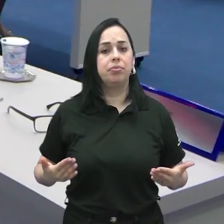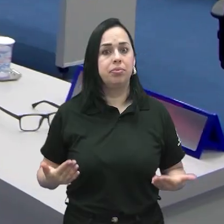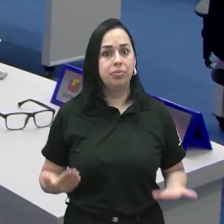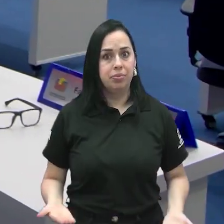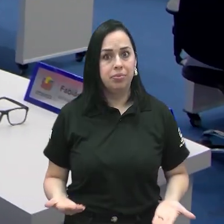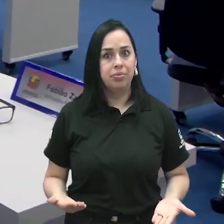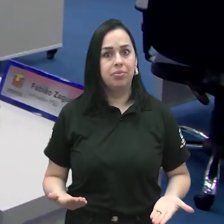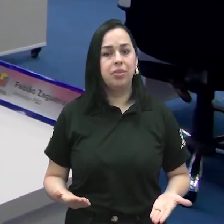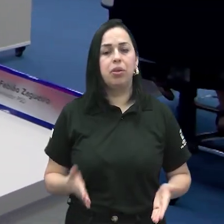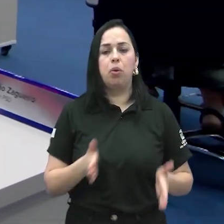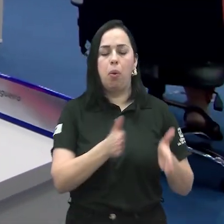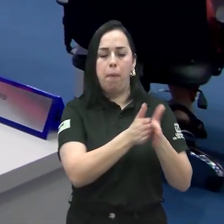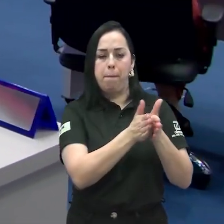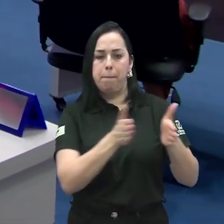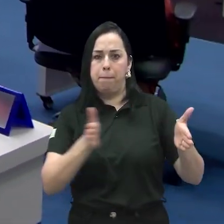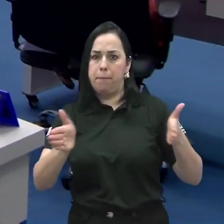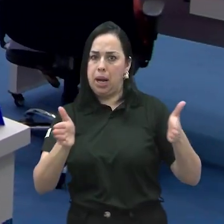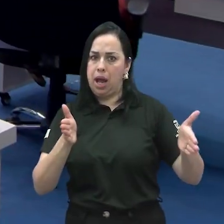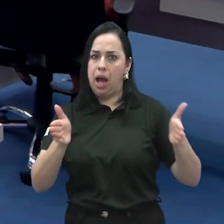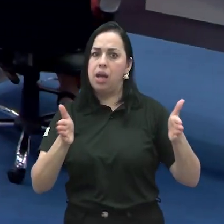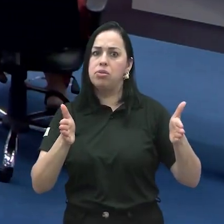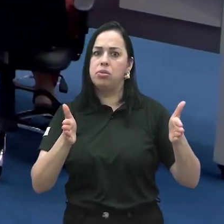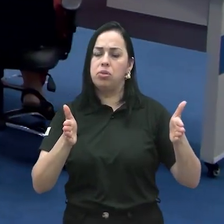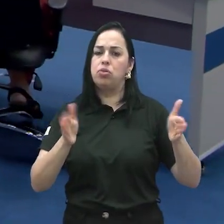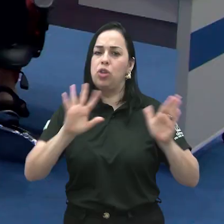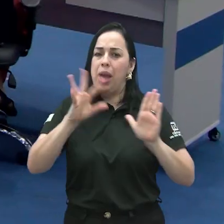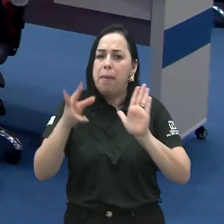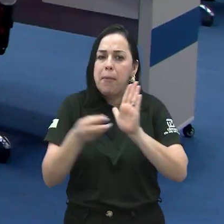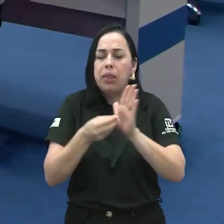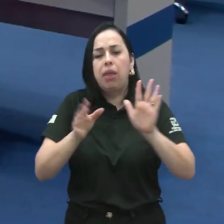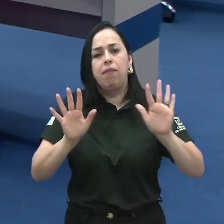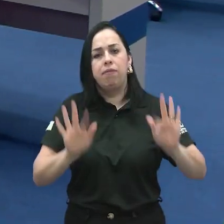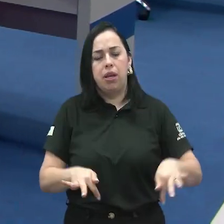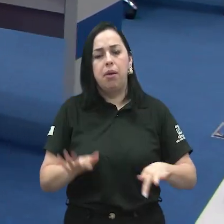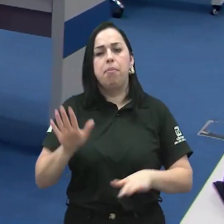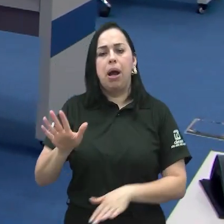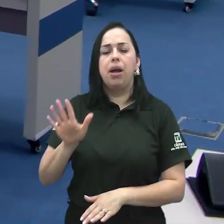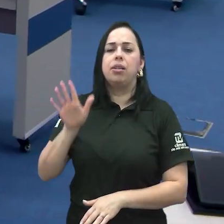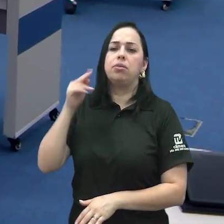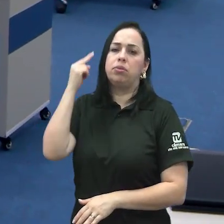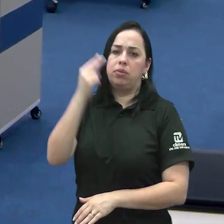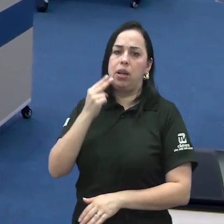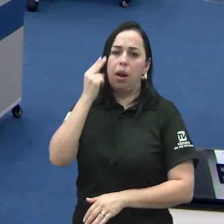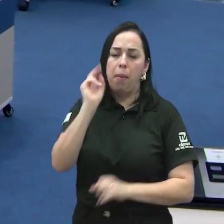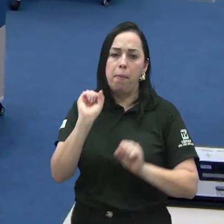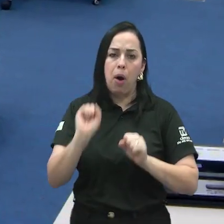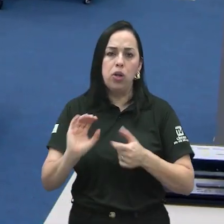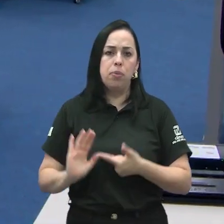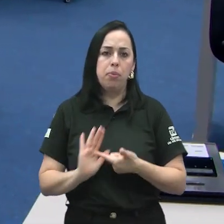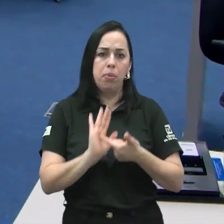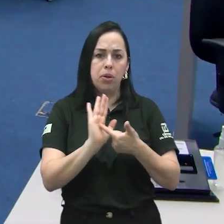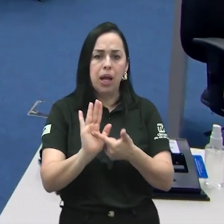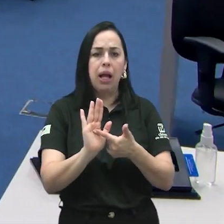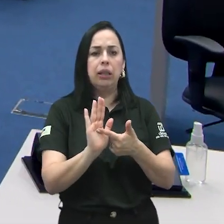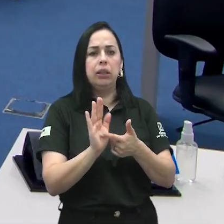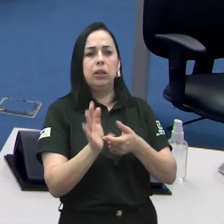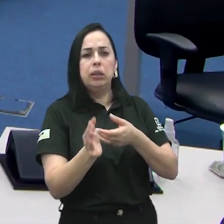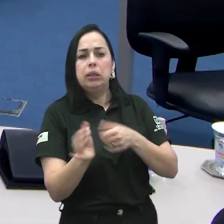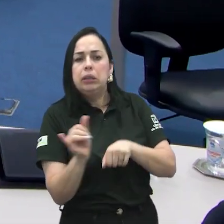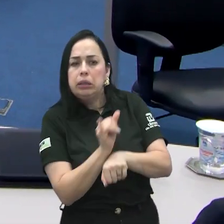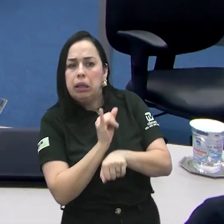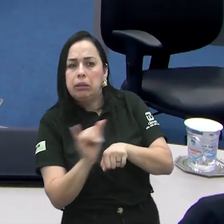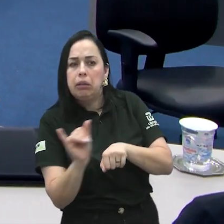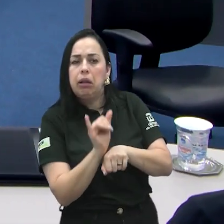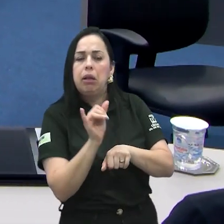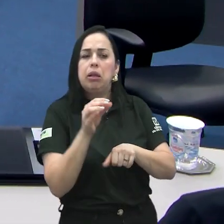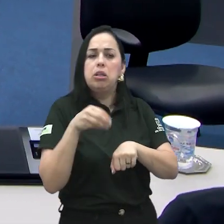ordinário. Mesmo com o prazo de emendas encerrado, vereadores ainda podem apresentar